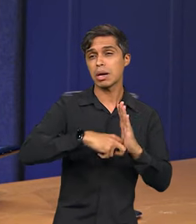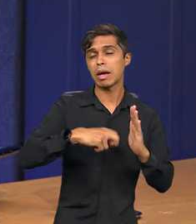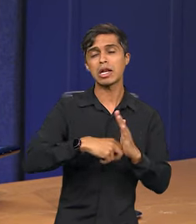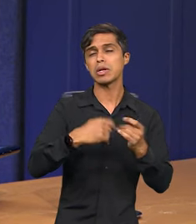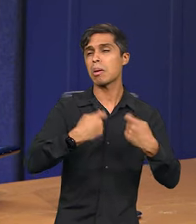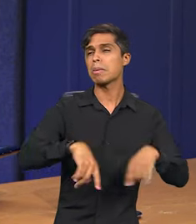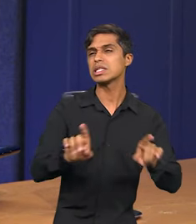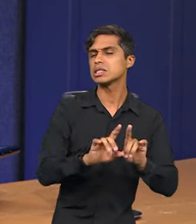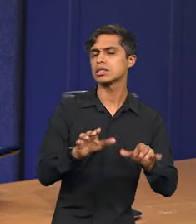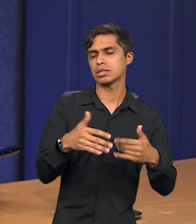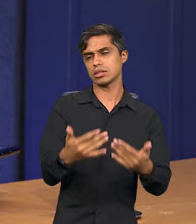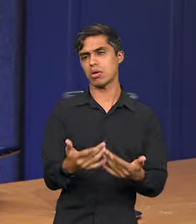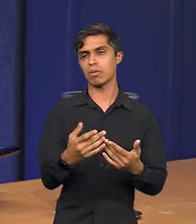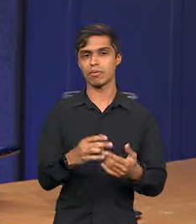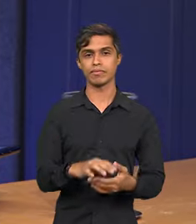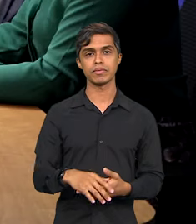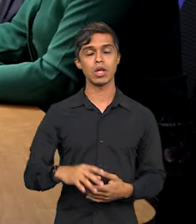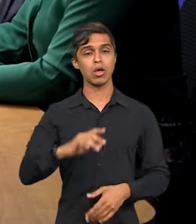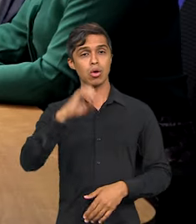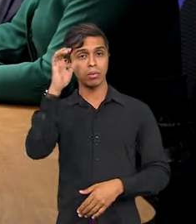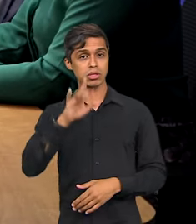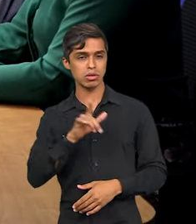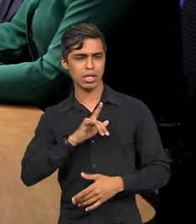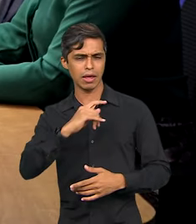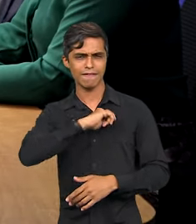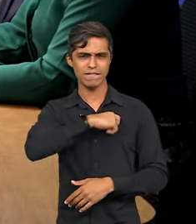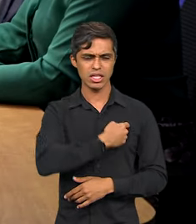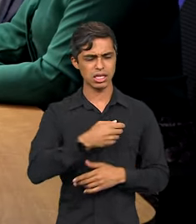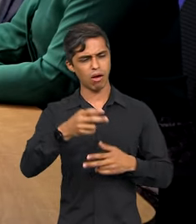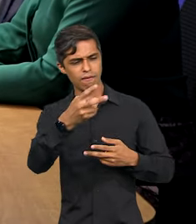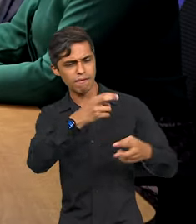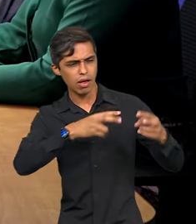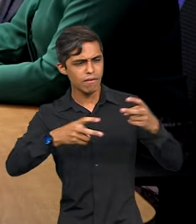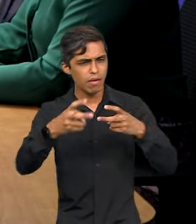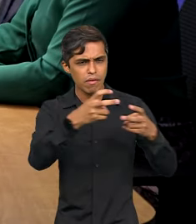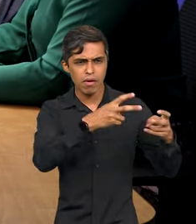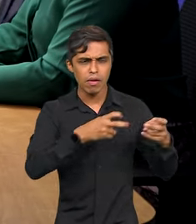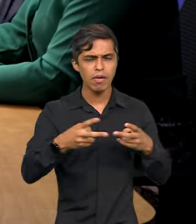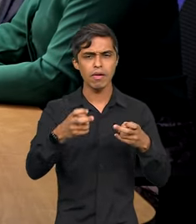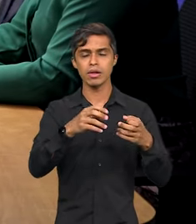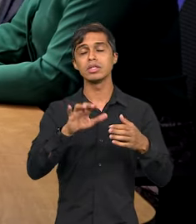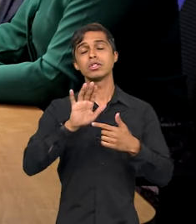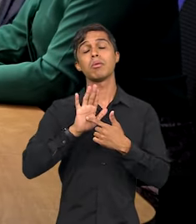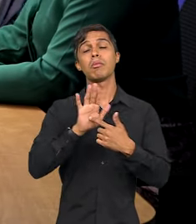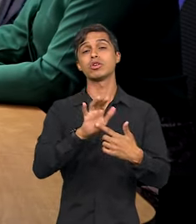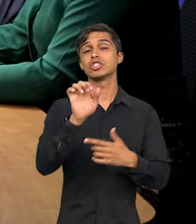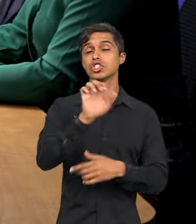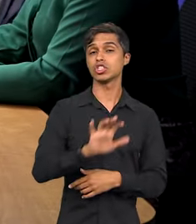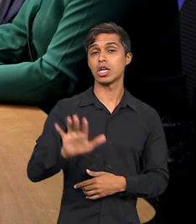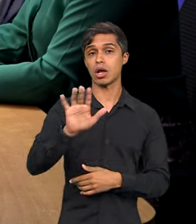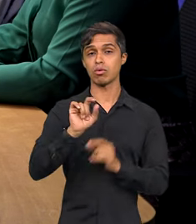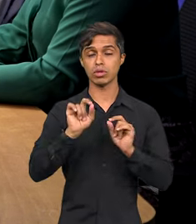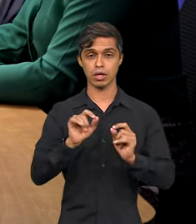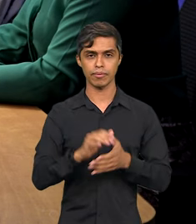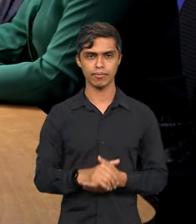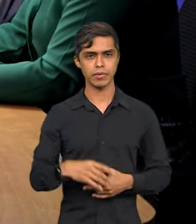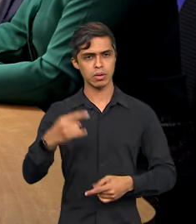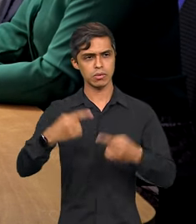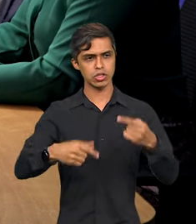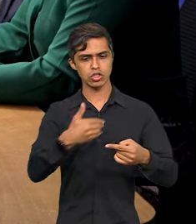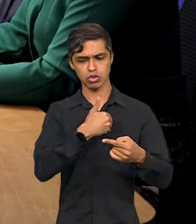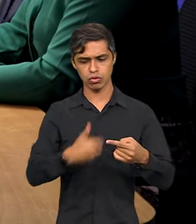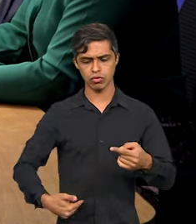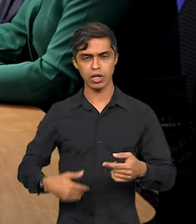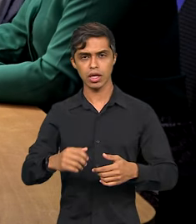Tribunal de Contas da União tem diversas fiscalizações que que apontam eh de maneira geral que políticas de distribuição de